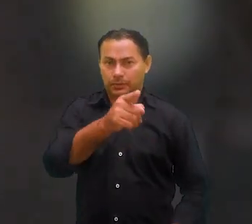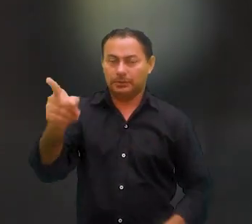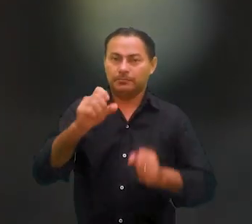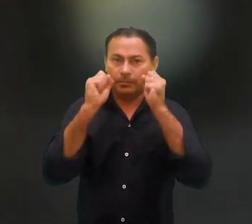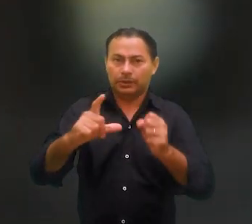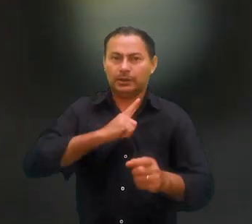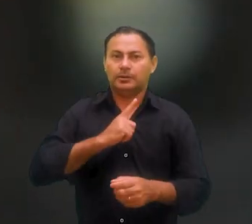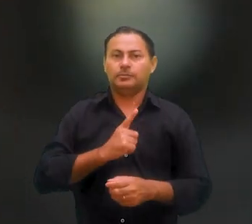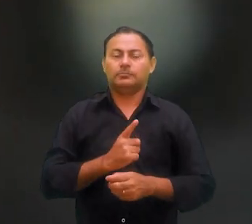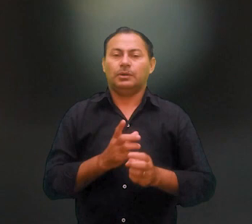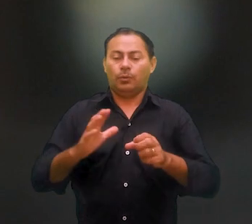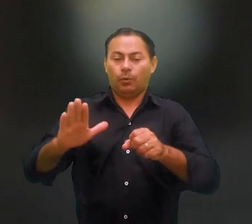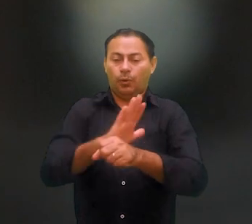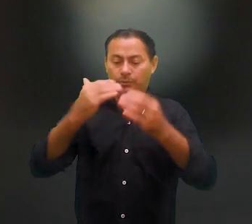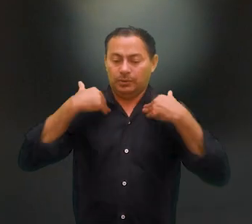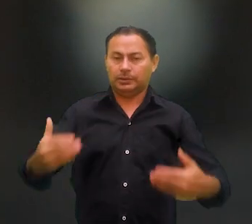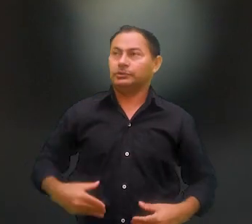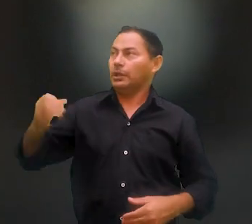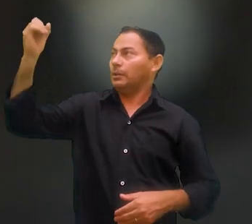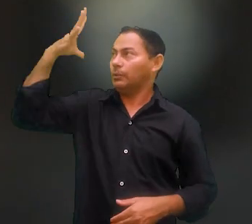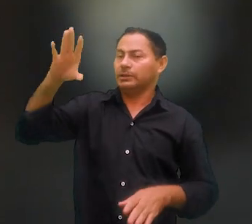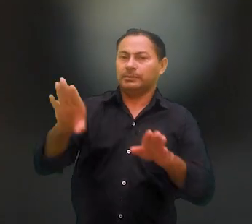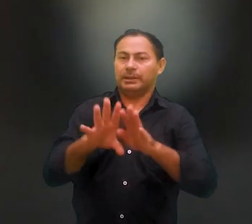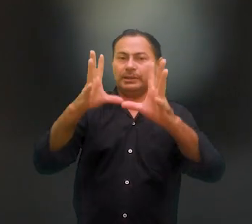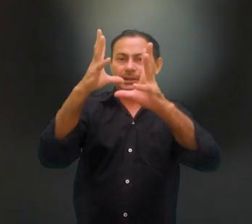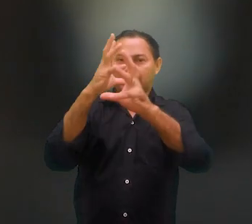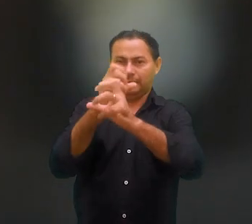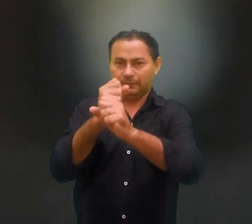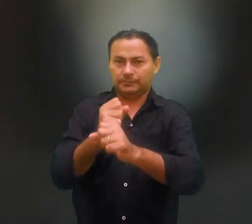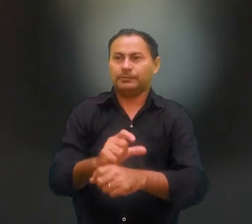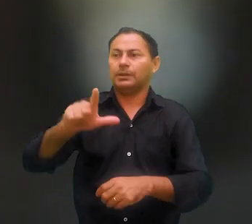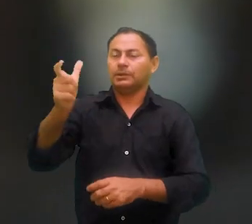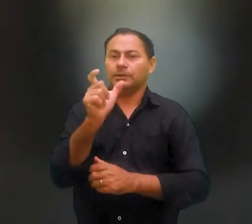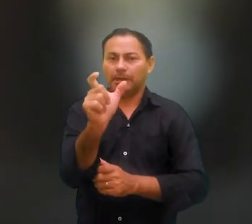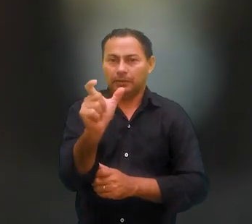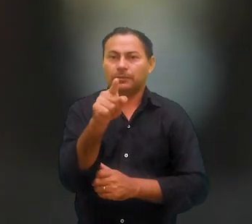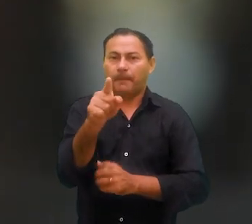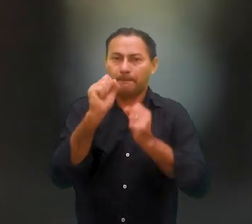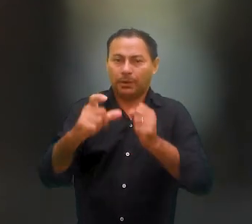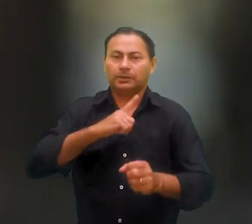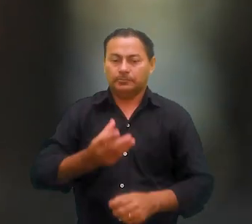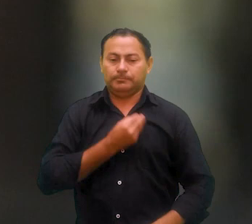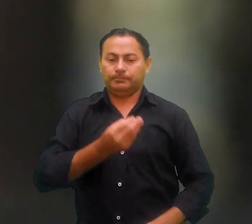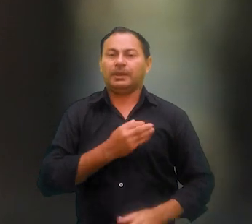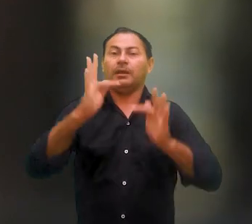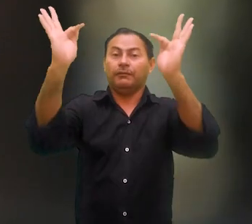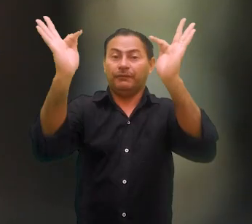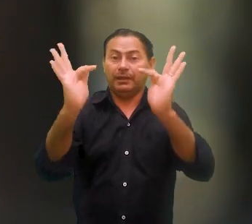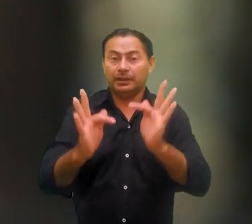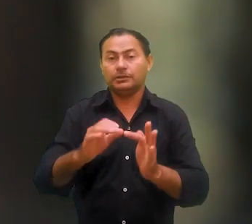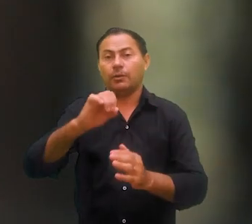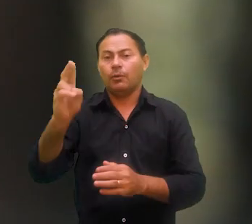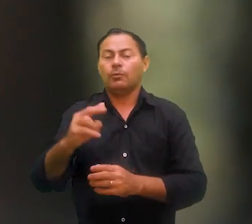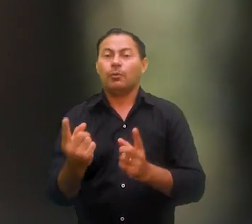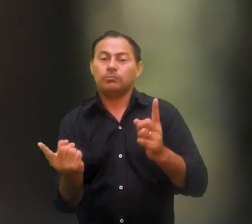nesta vida você pode ter um corpo cheio de luz ou um corpo cheio de trevas. Em outras palavras, você pode ter uma vida